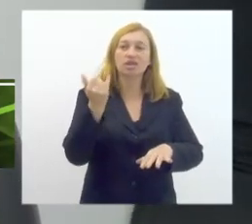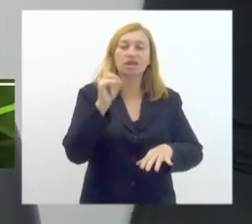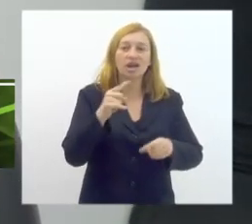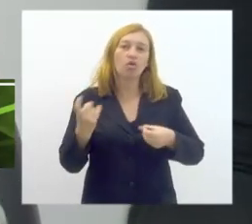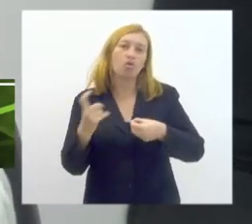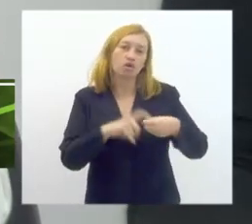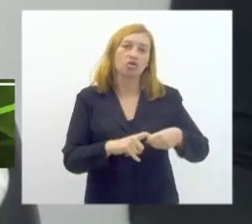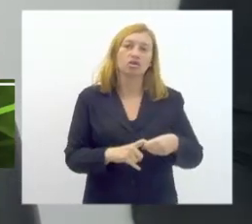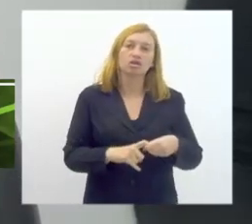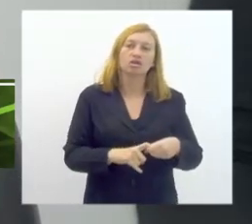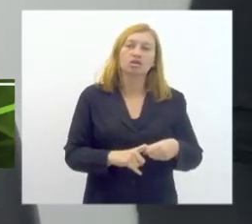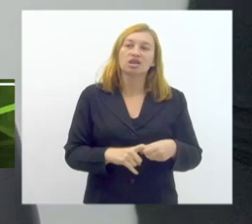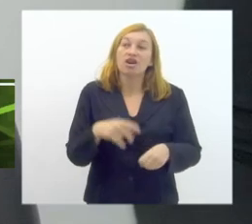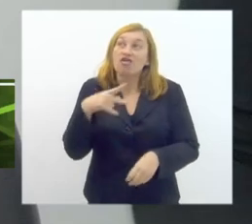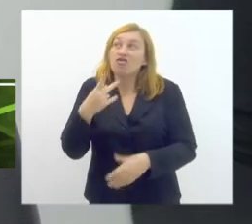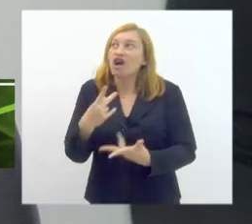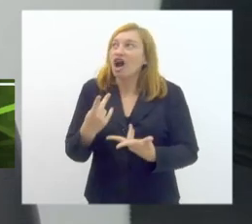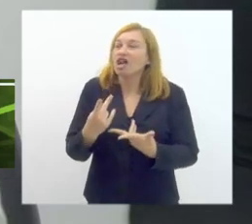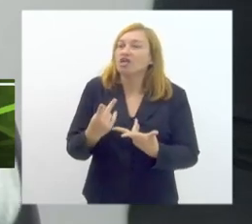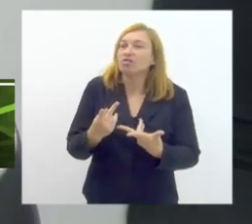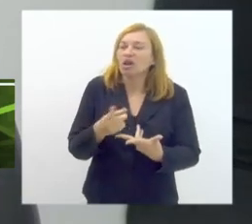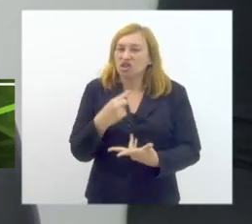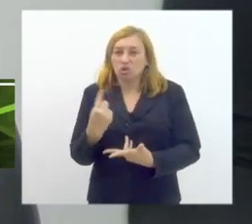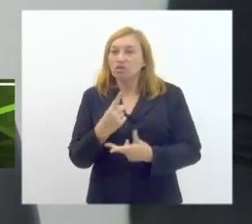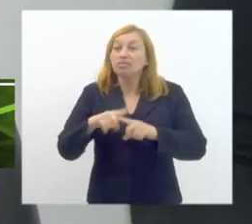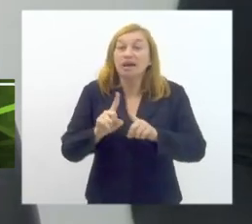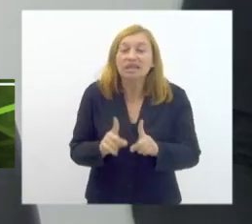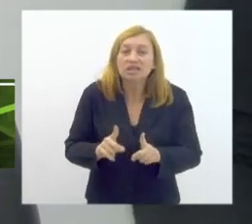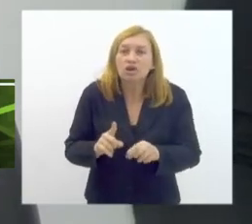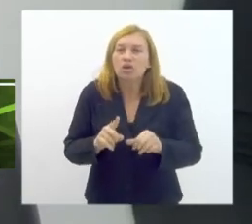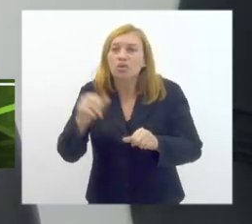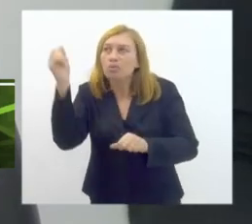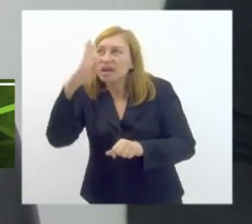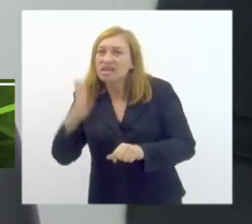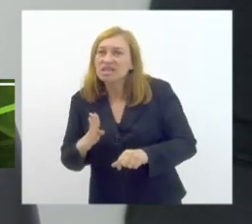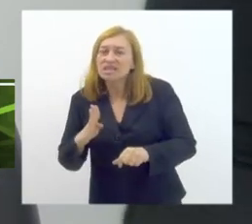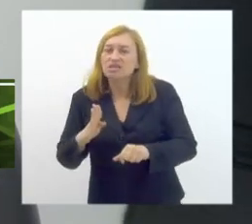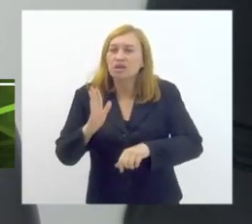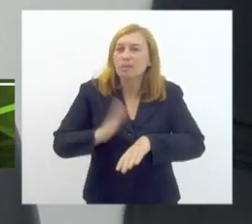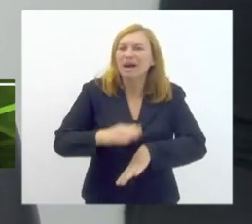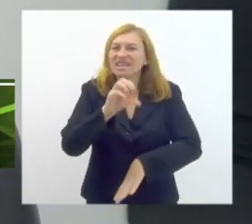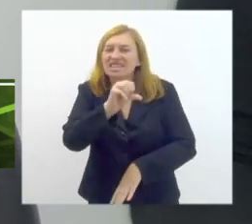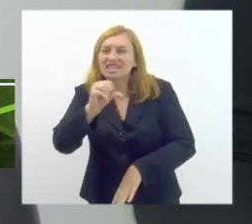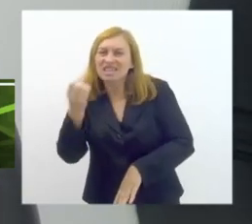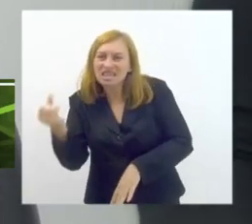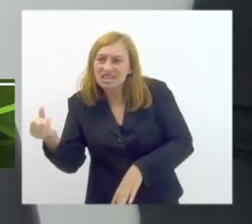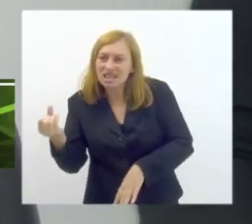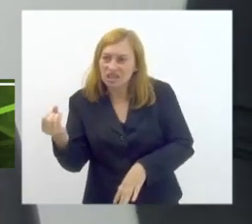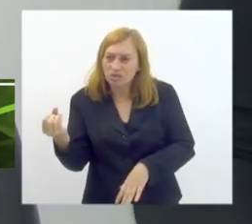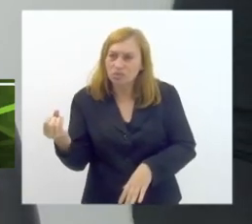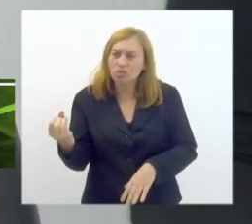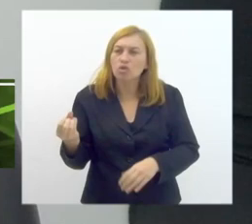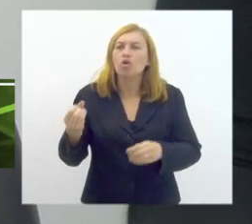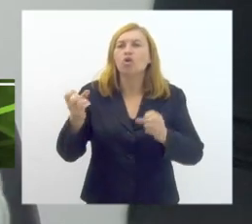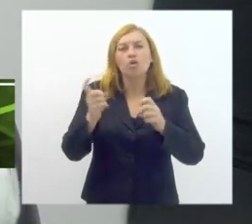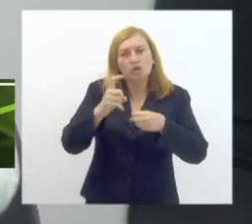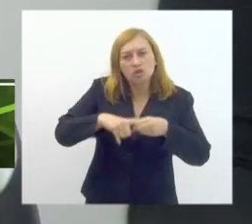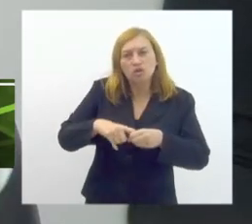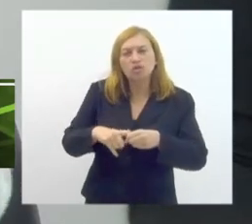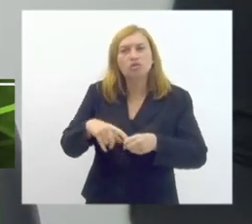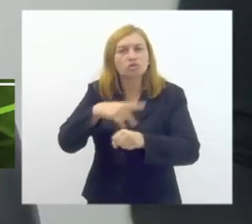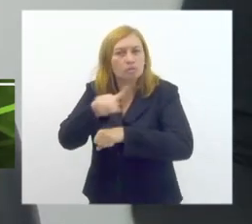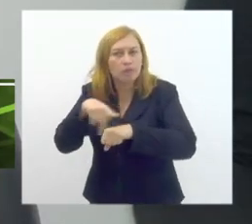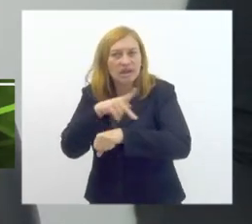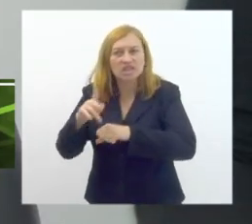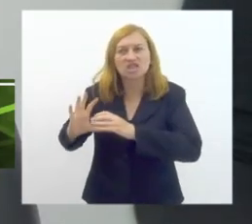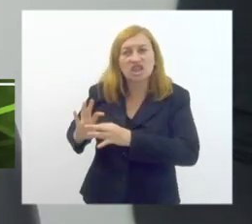consórcios. Eu não digo isso por causa dos nossos, mas o Brasil, nós somos mais de 600 consórcios neste país. A gente